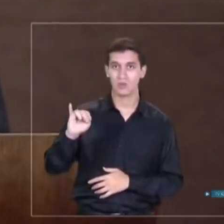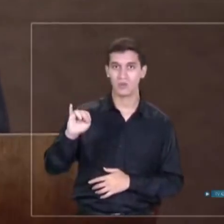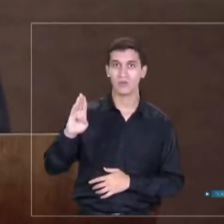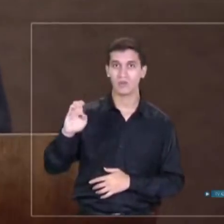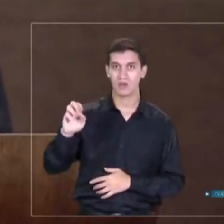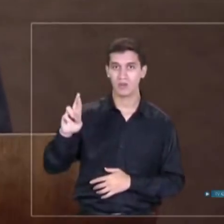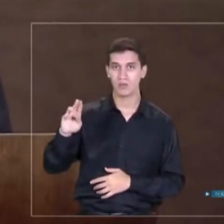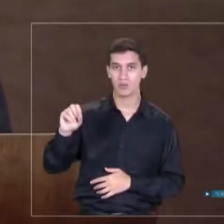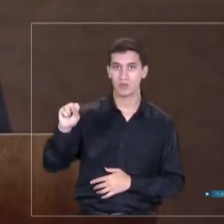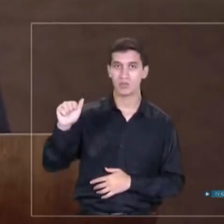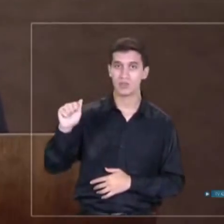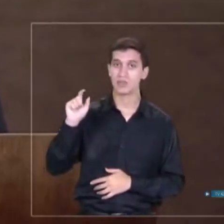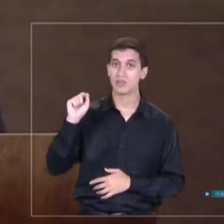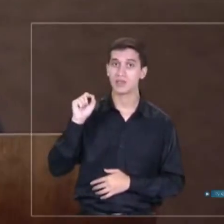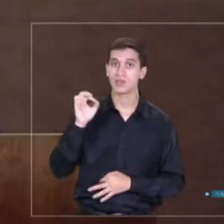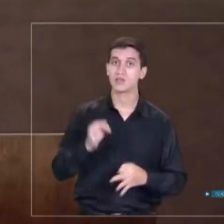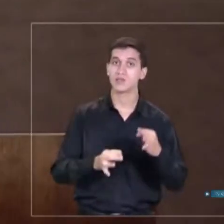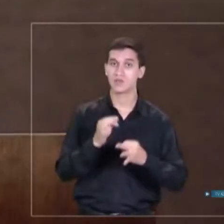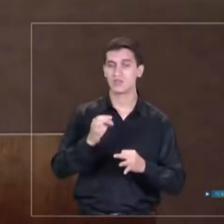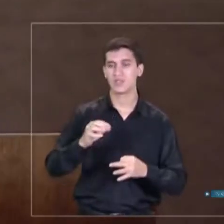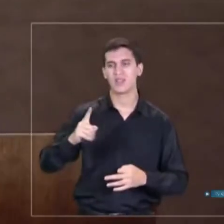que justiça tardia